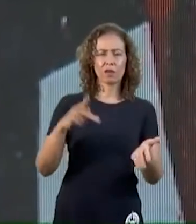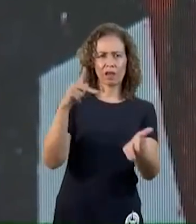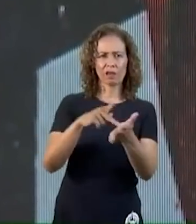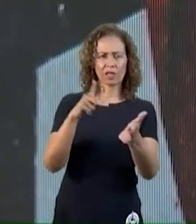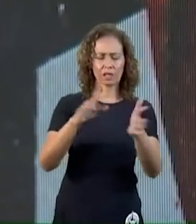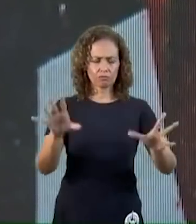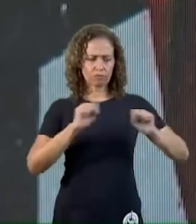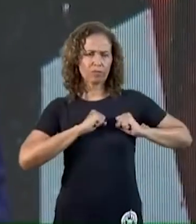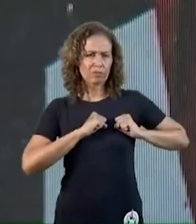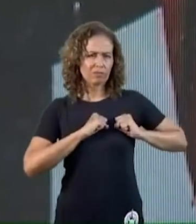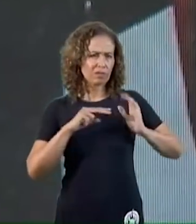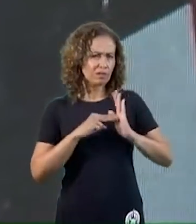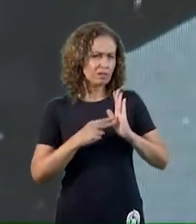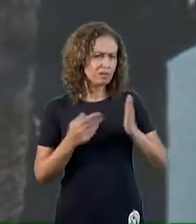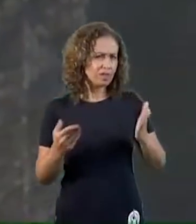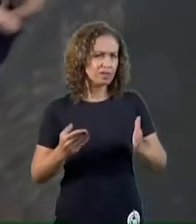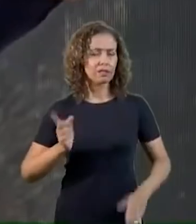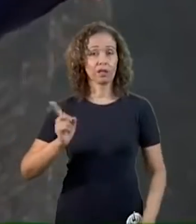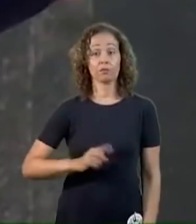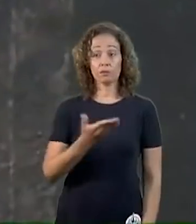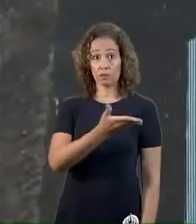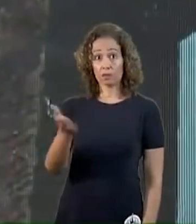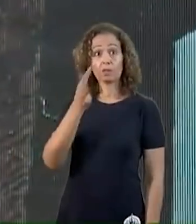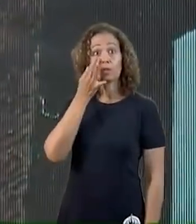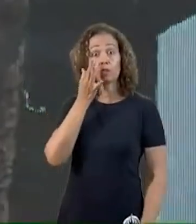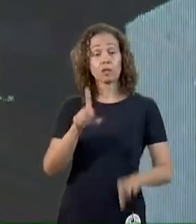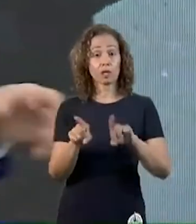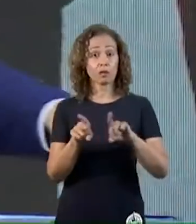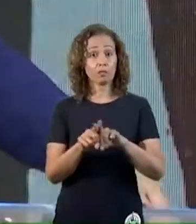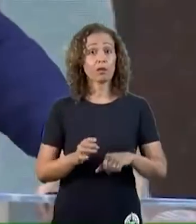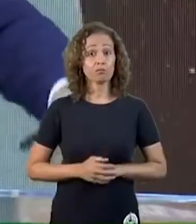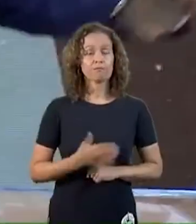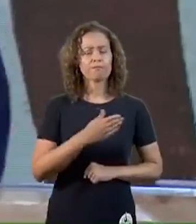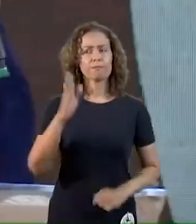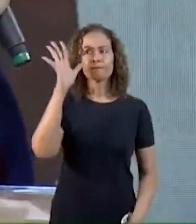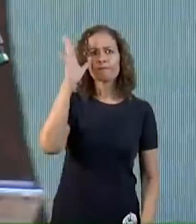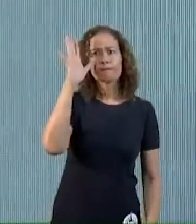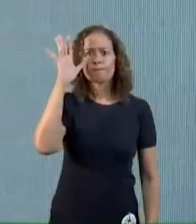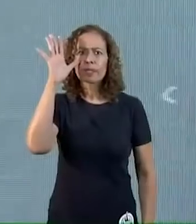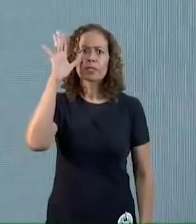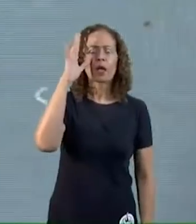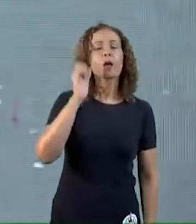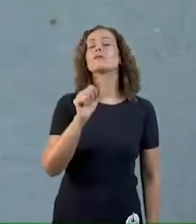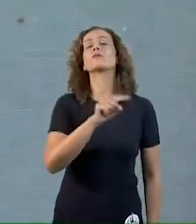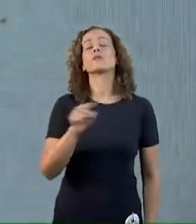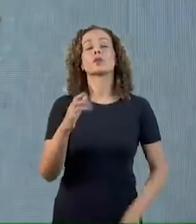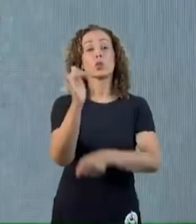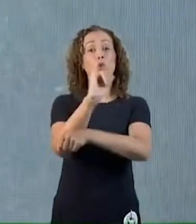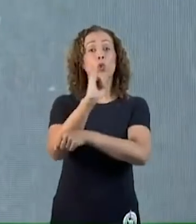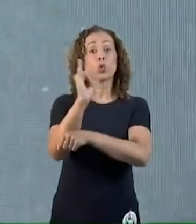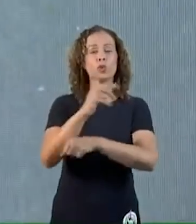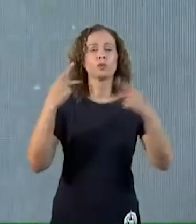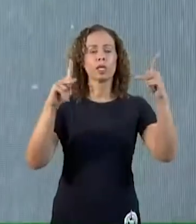você. E para vocês aqui também isso serve. Ouvir um sentar, pegar o YouTube e ficar assistindo uma pregação,